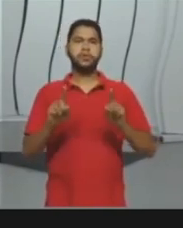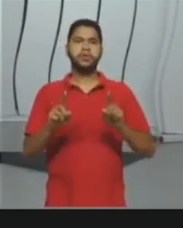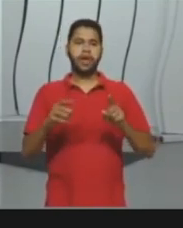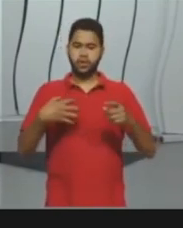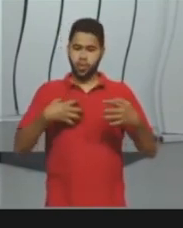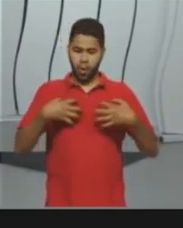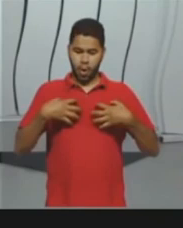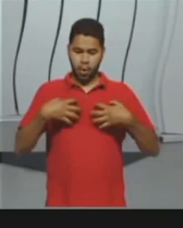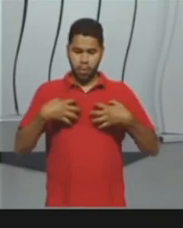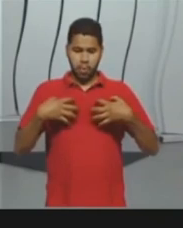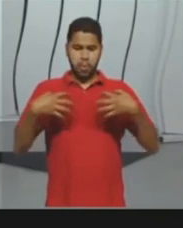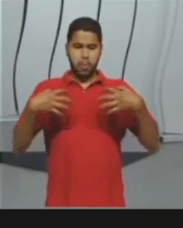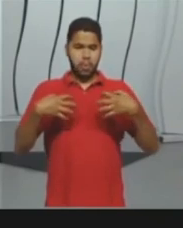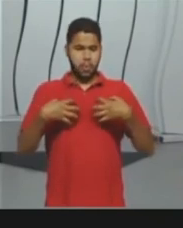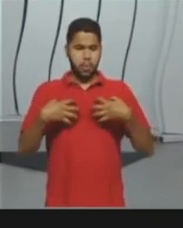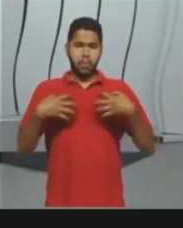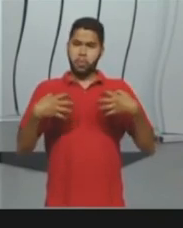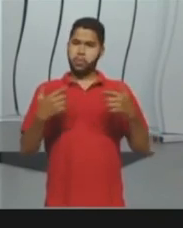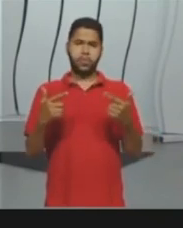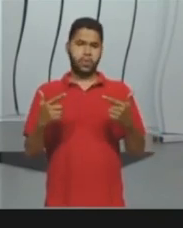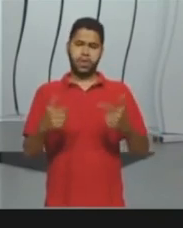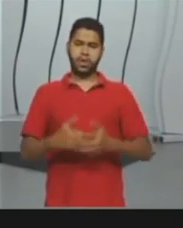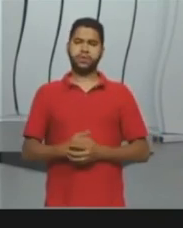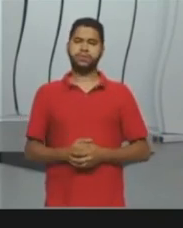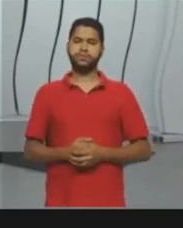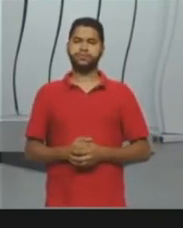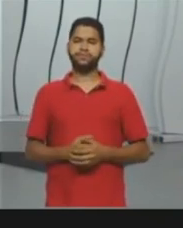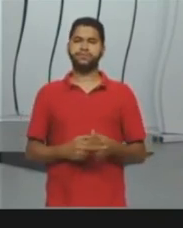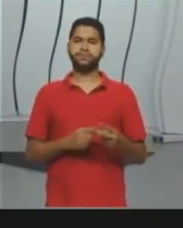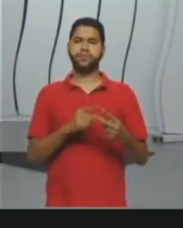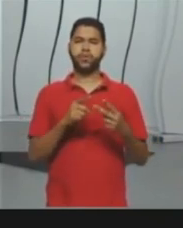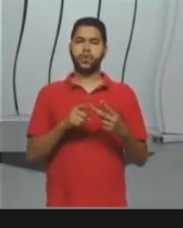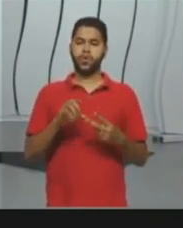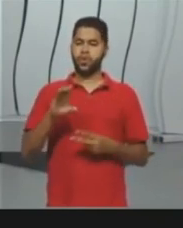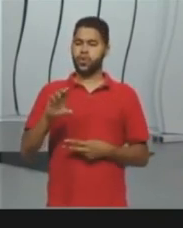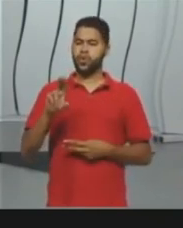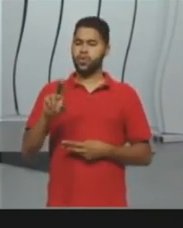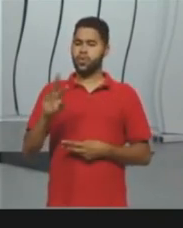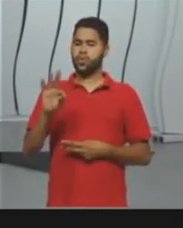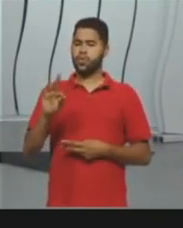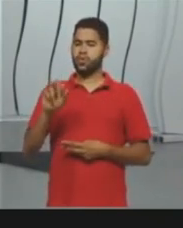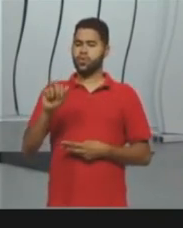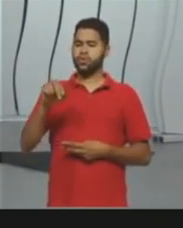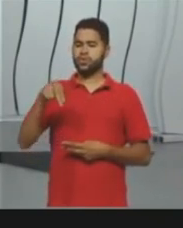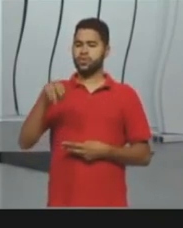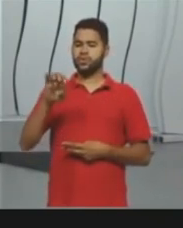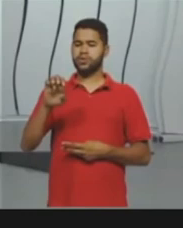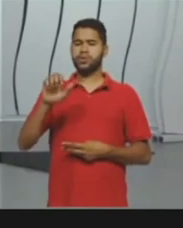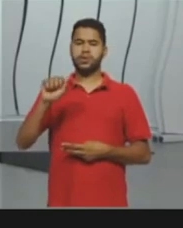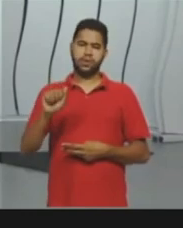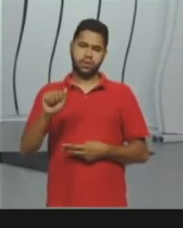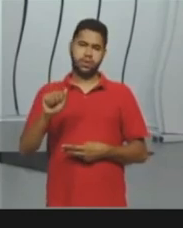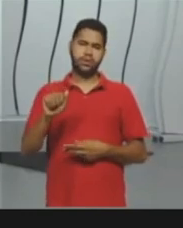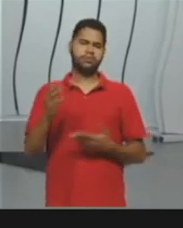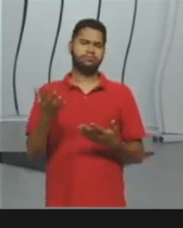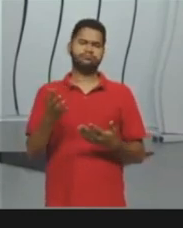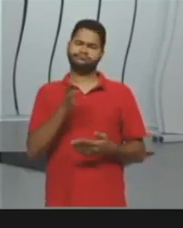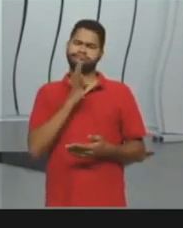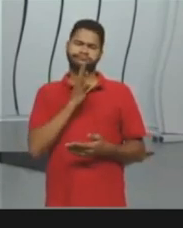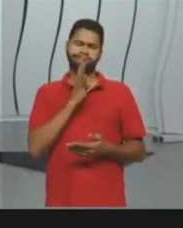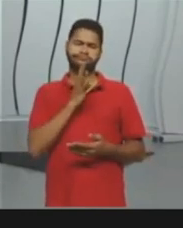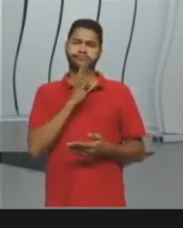assim específico. Elas não têm esse órgão. Respiração cutânea. Um dos exemplos